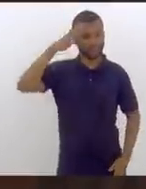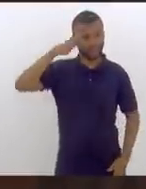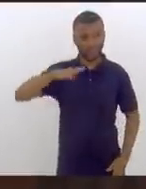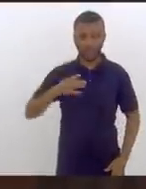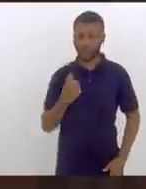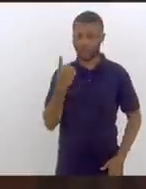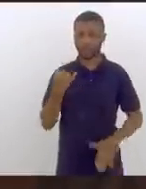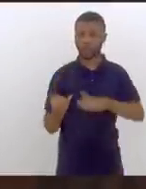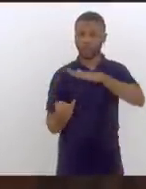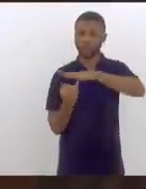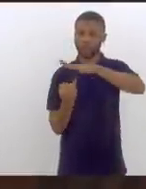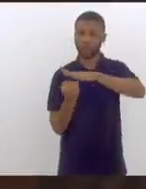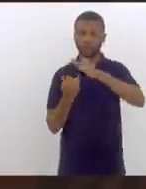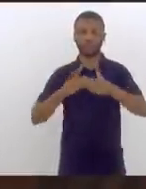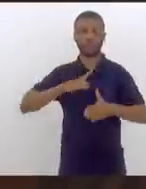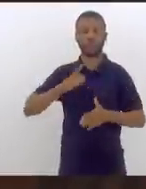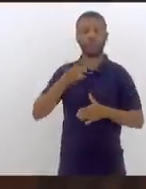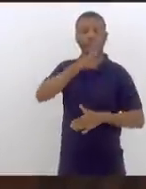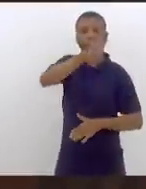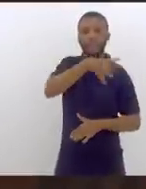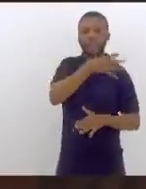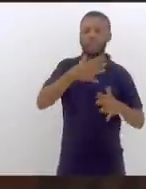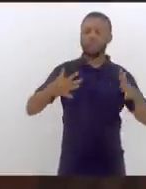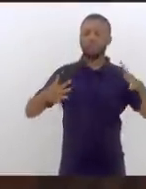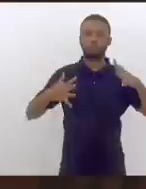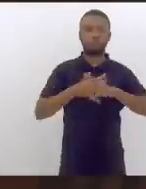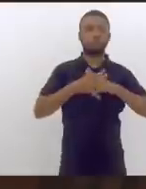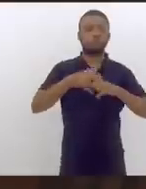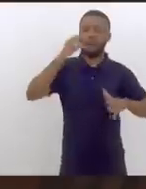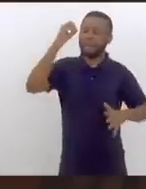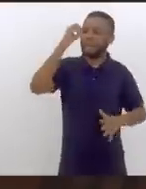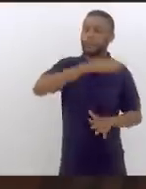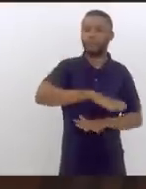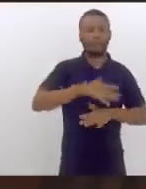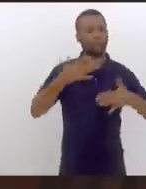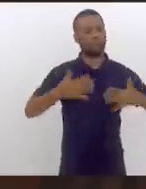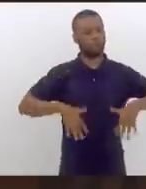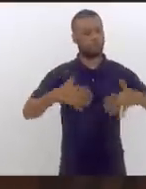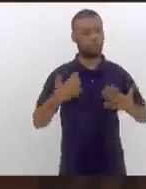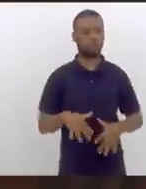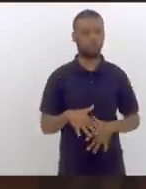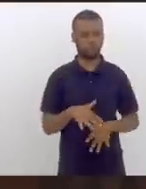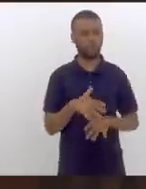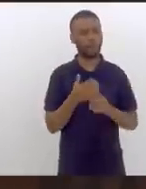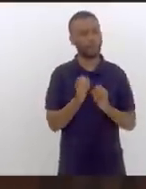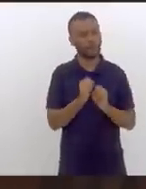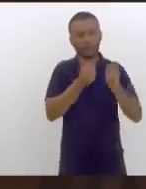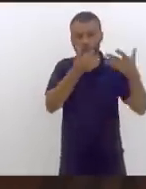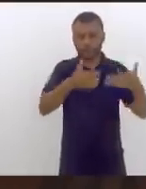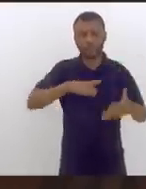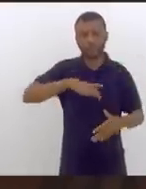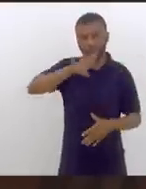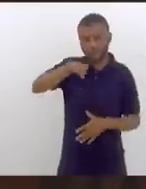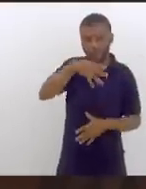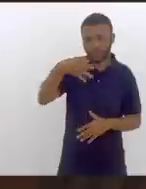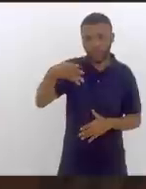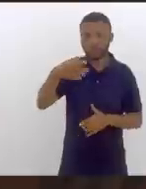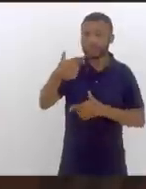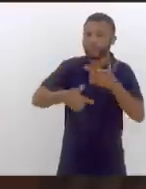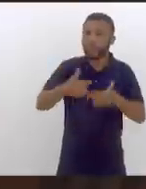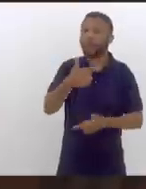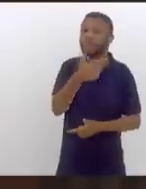que permanece com uma escala absurda a qual posso falar com grande propriedade já tive escala Coronel de 24 por